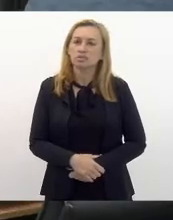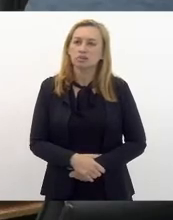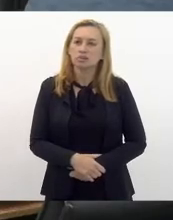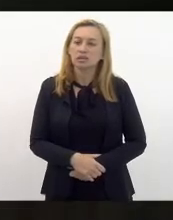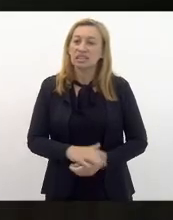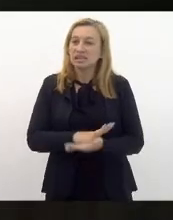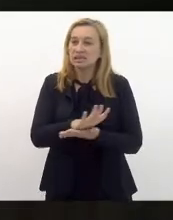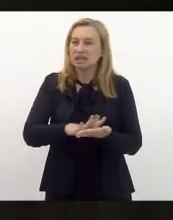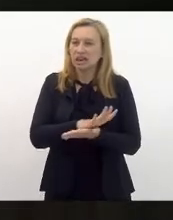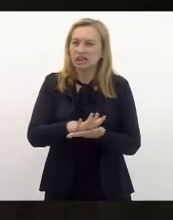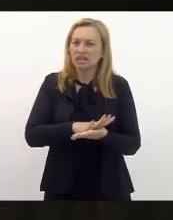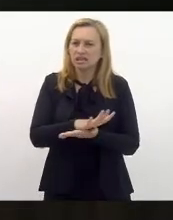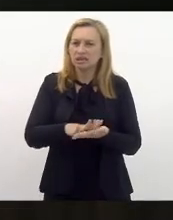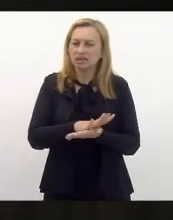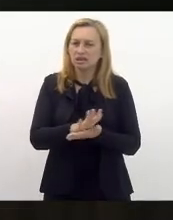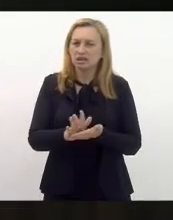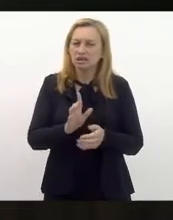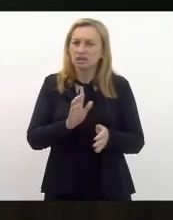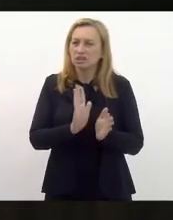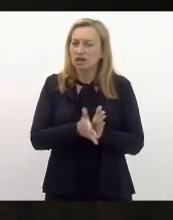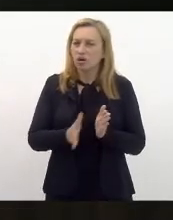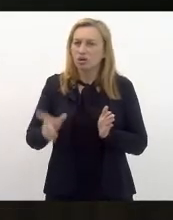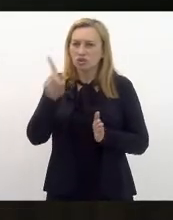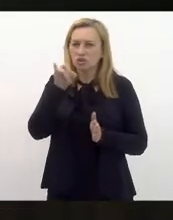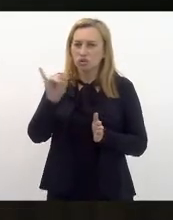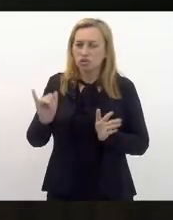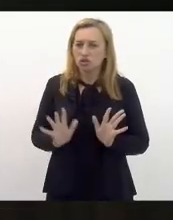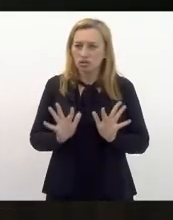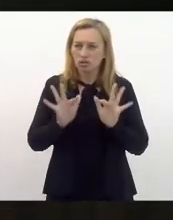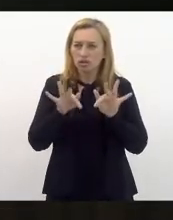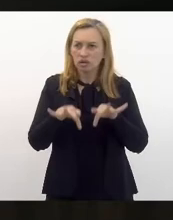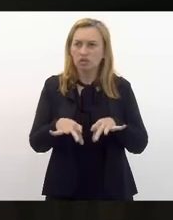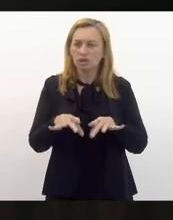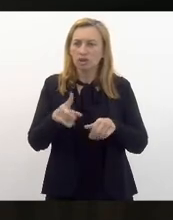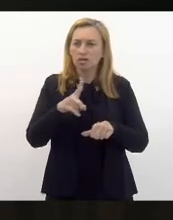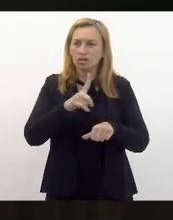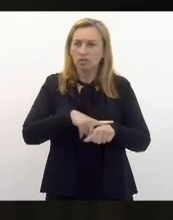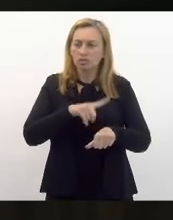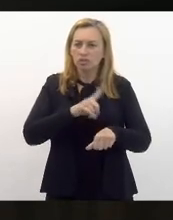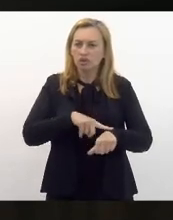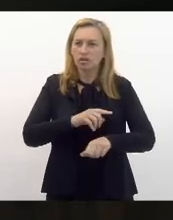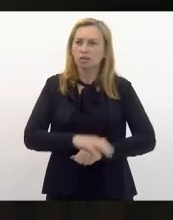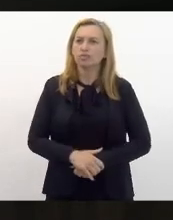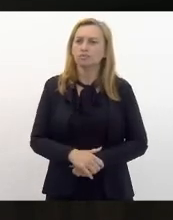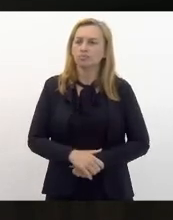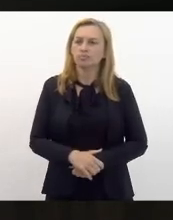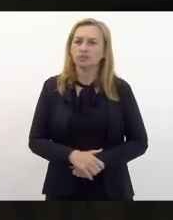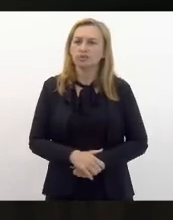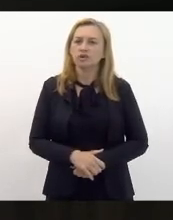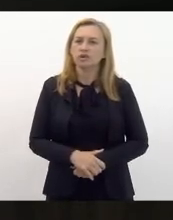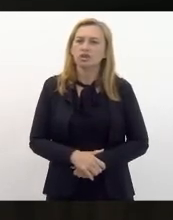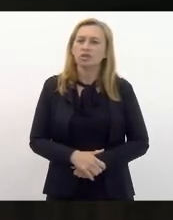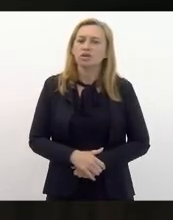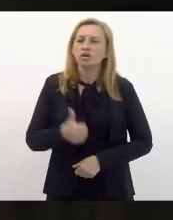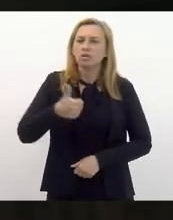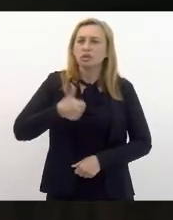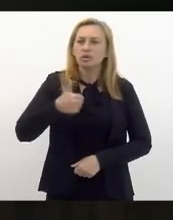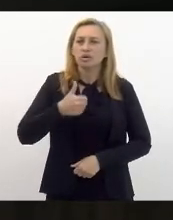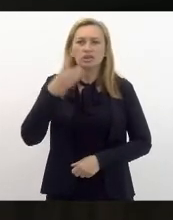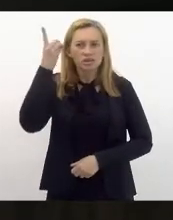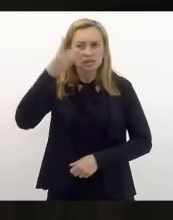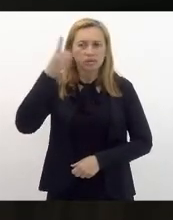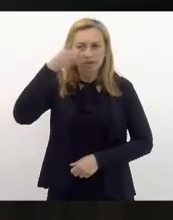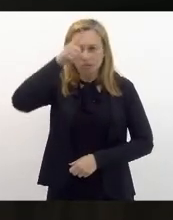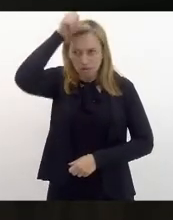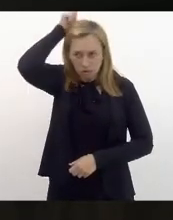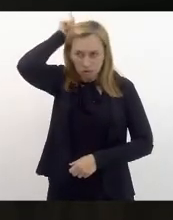e nada mais havendo a tratar não hoje do dia passa o que é o expediente final primeiro orador inscrito é o nome do